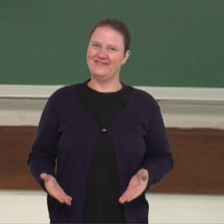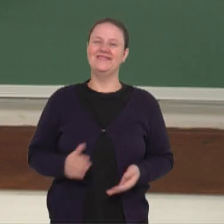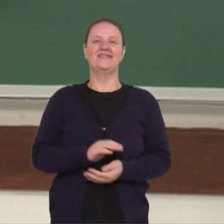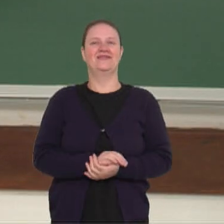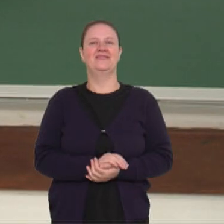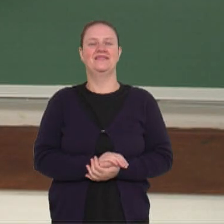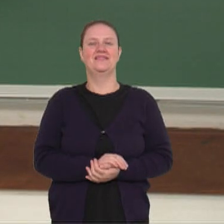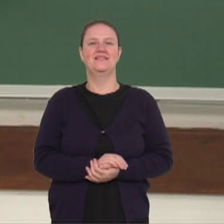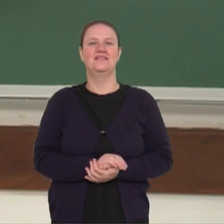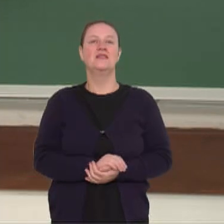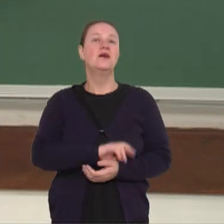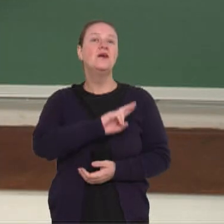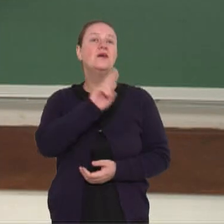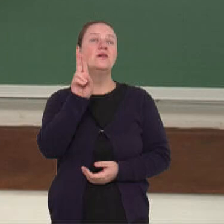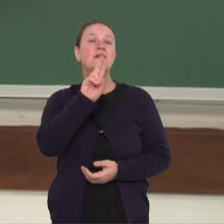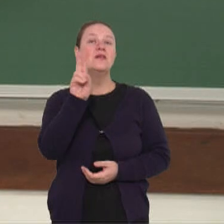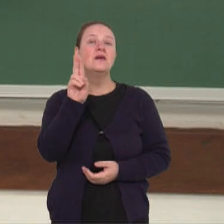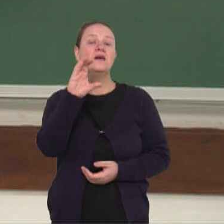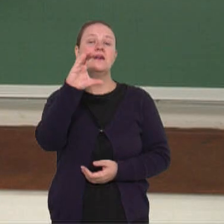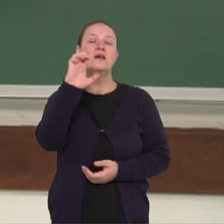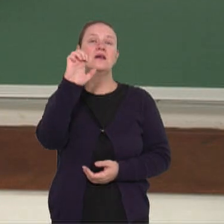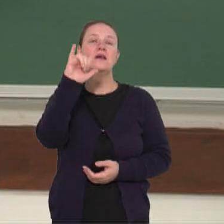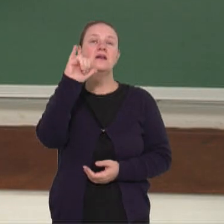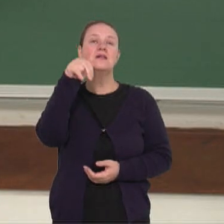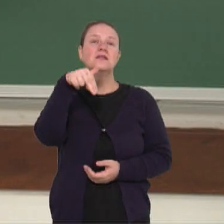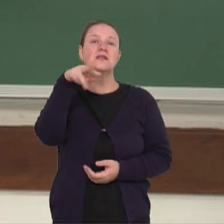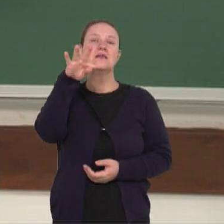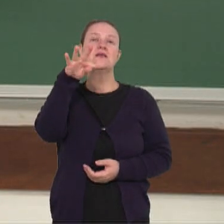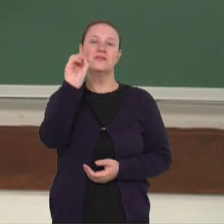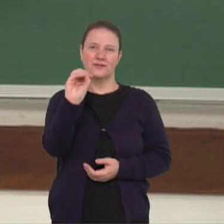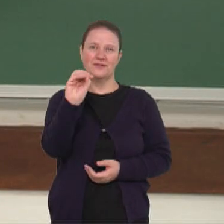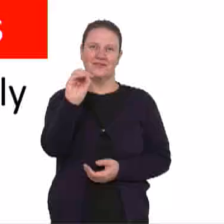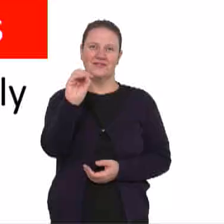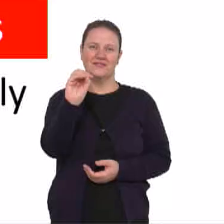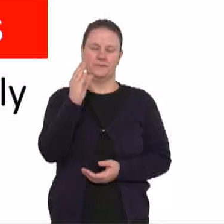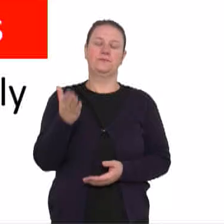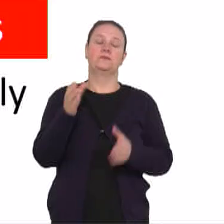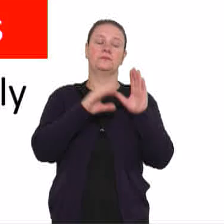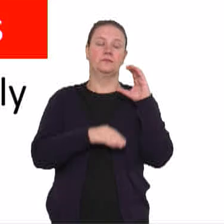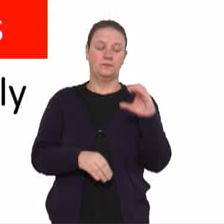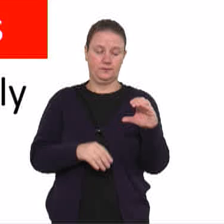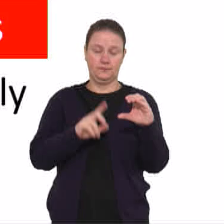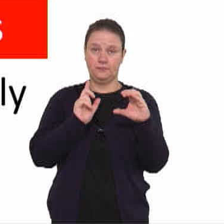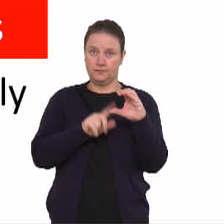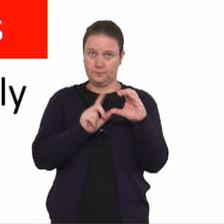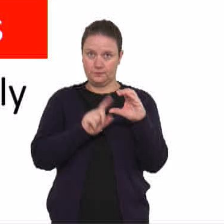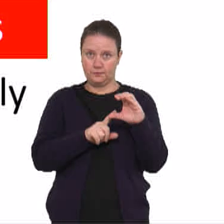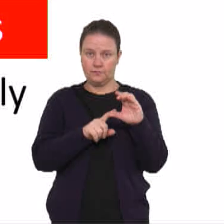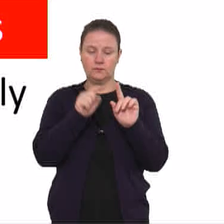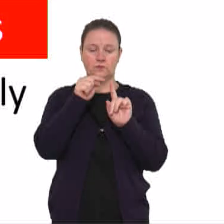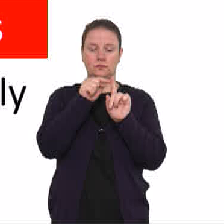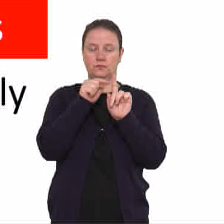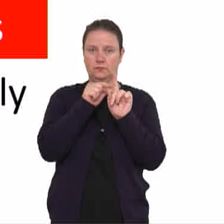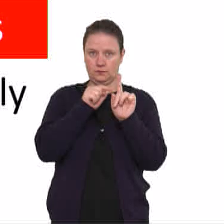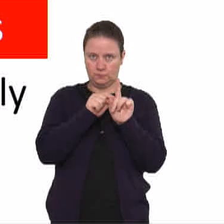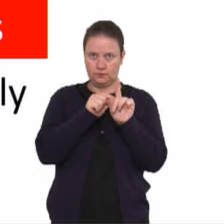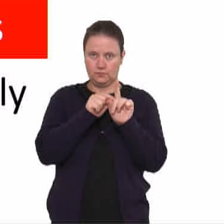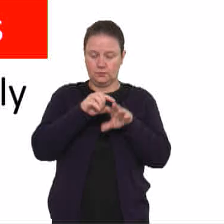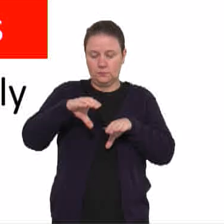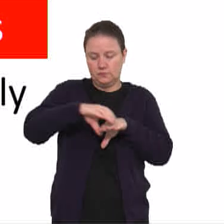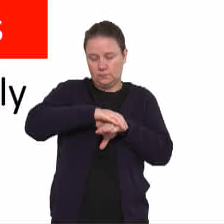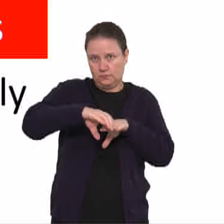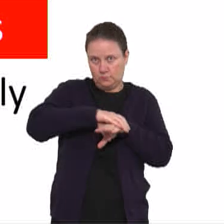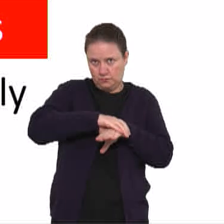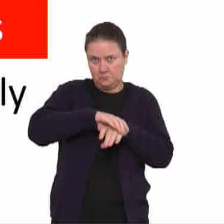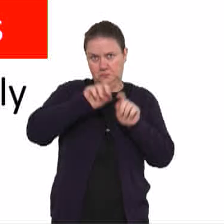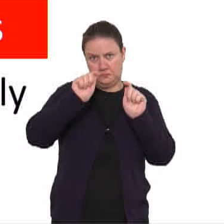claro, no caso as calças, né? O cinto, belt. A C, é um tipo de calçado que